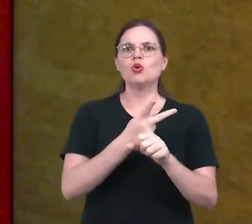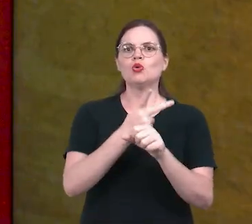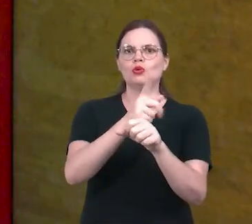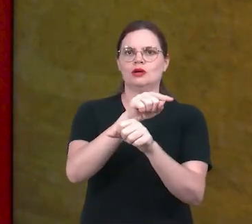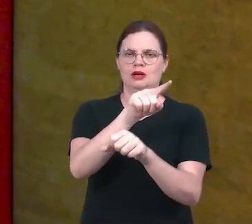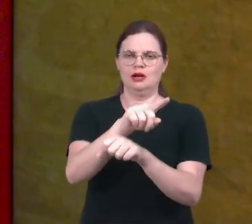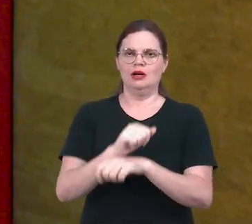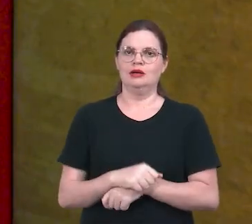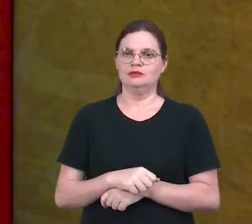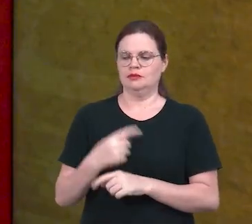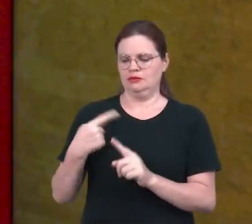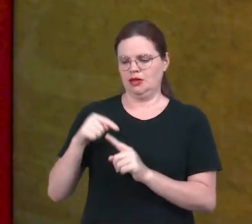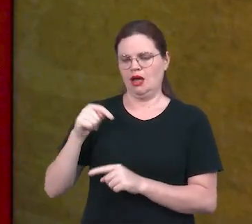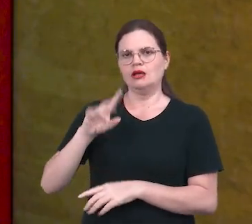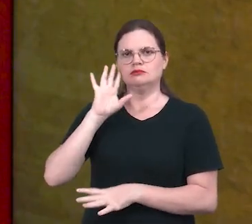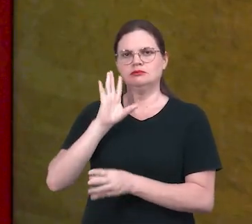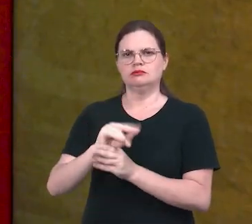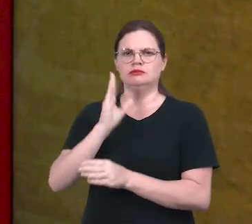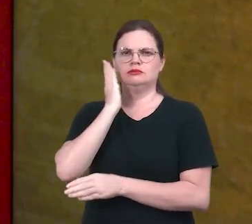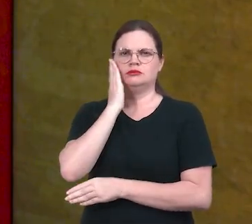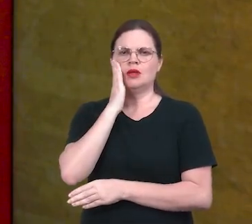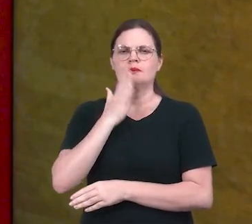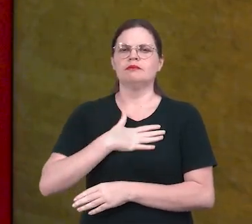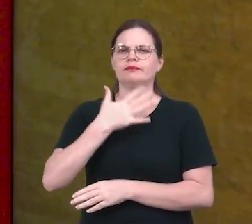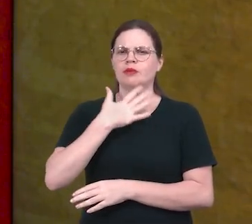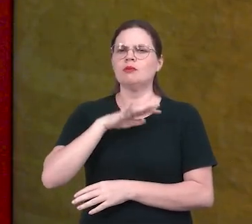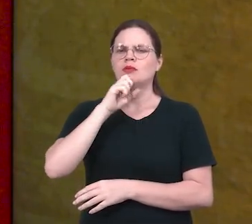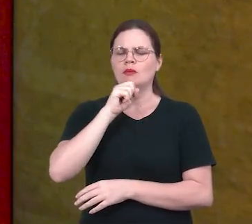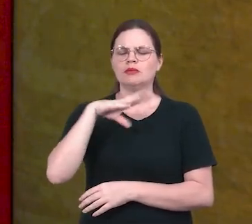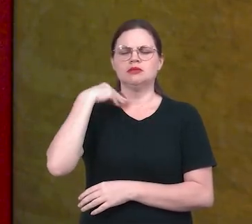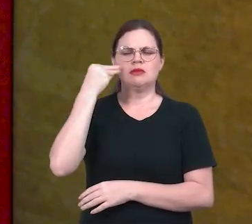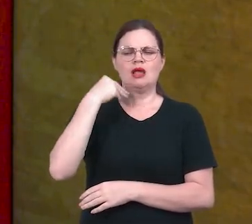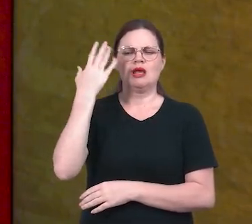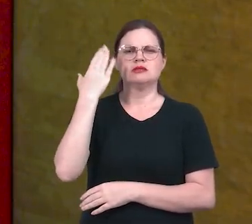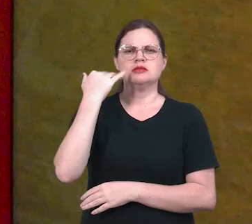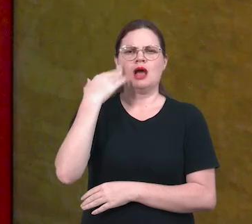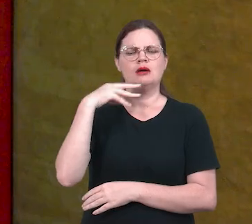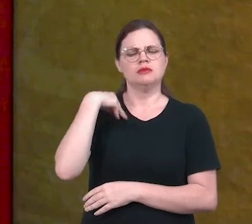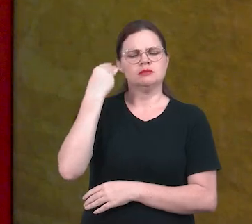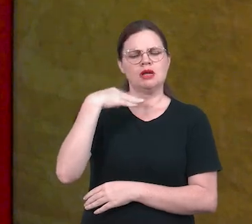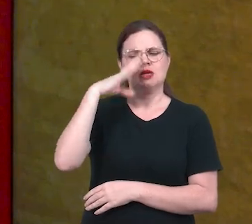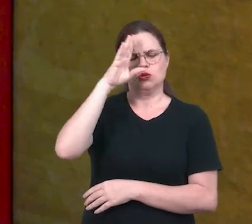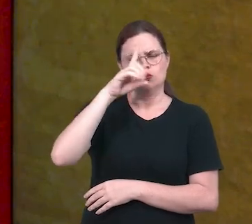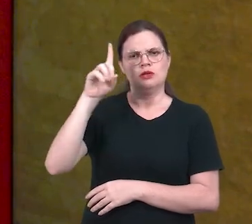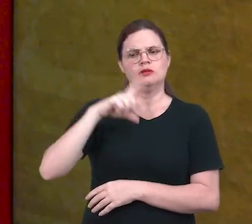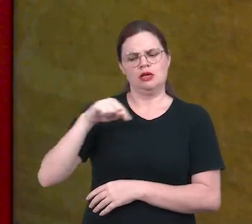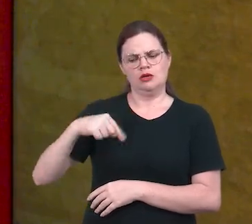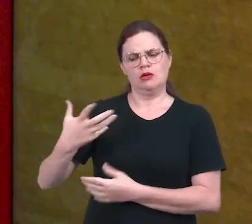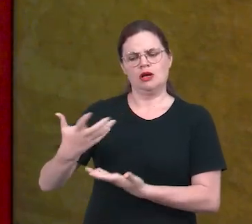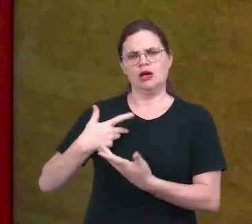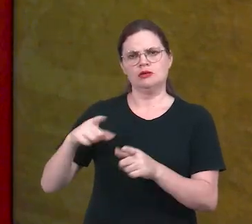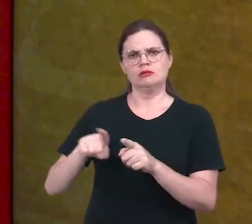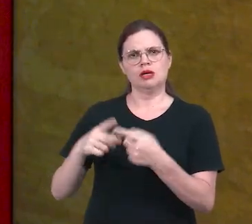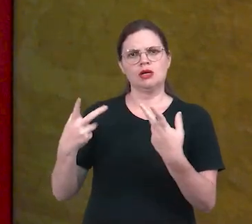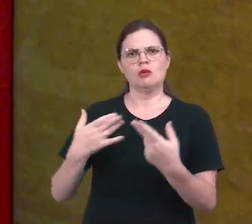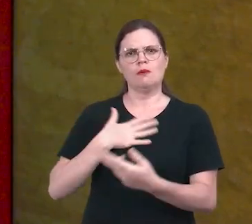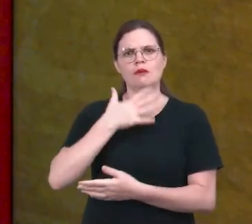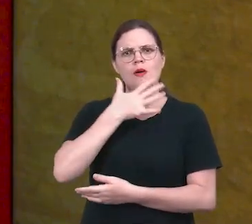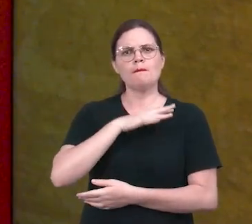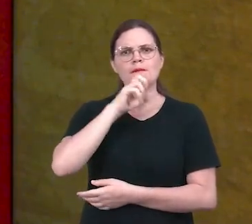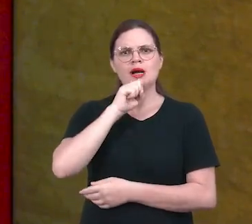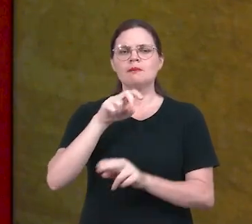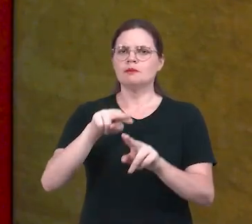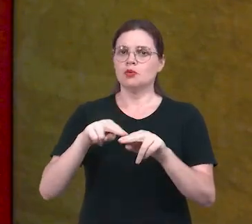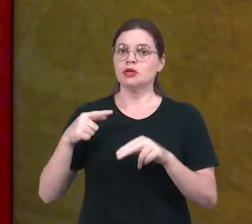o conselho, porque ele sabia que o pai tinha experiências com Deus e ele queria isso na vida dele, por isso que ele